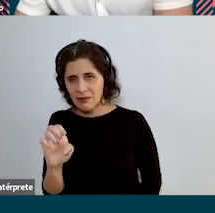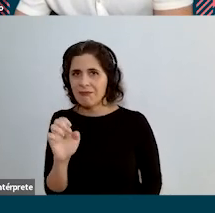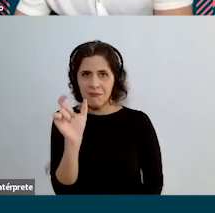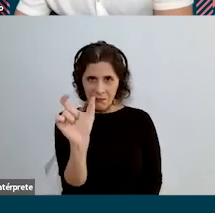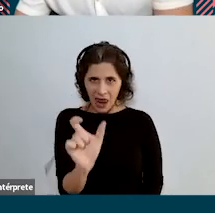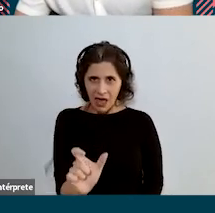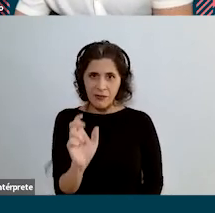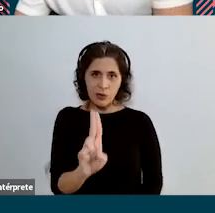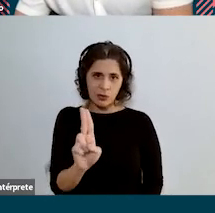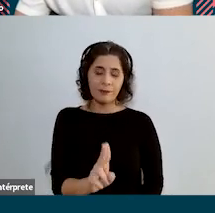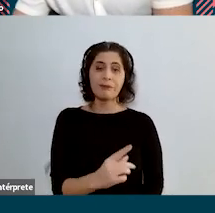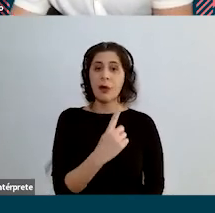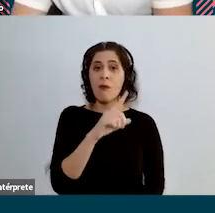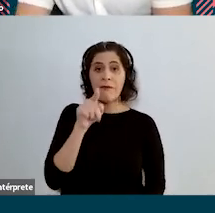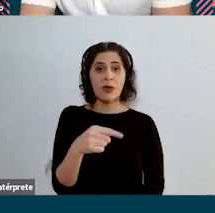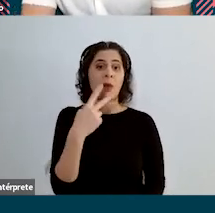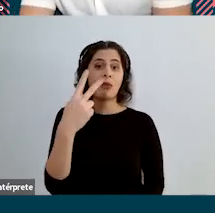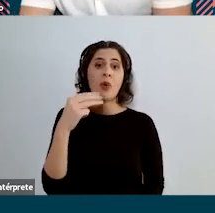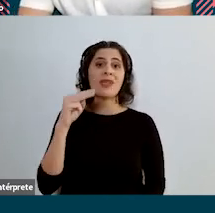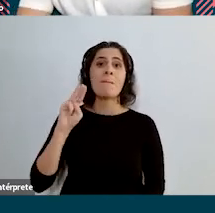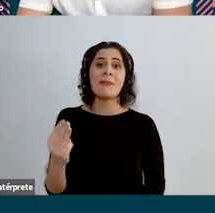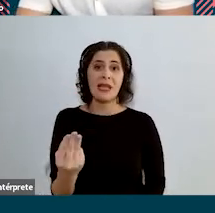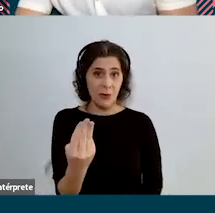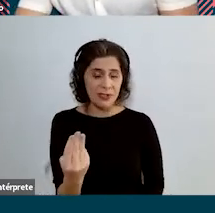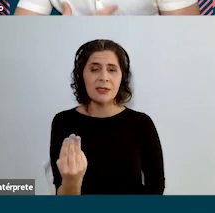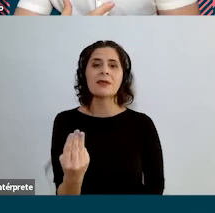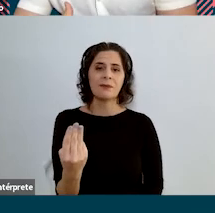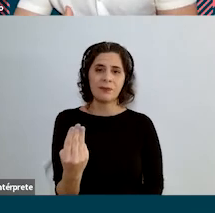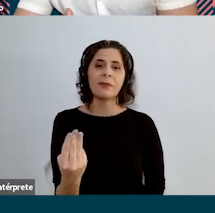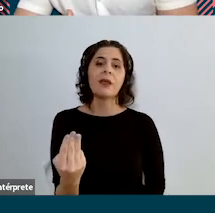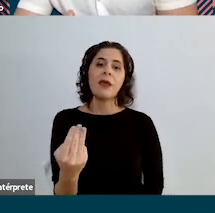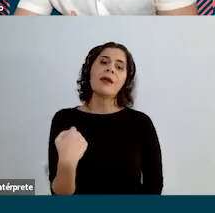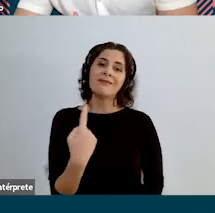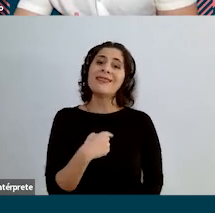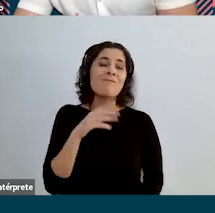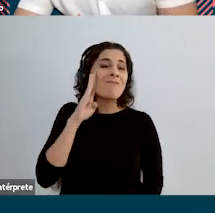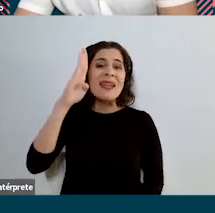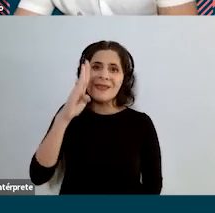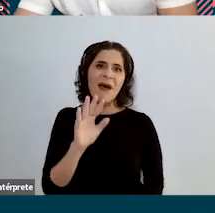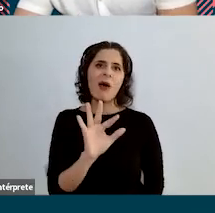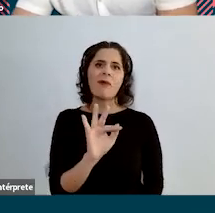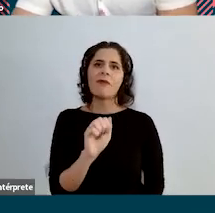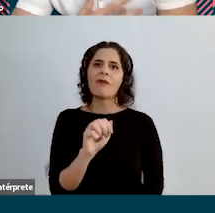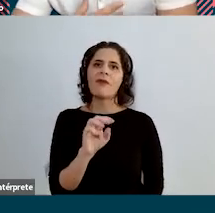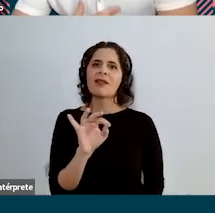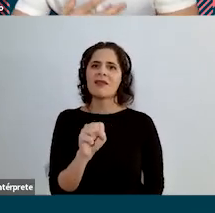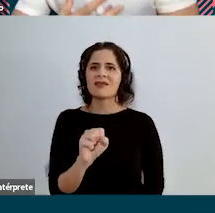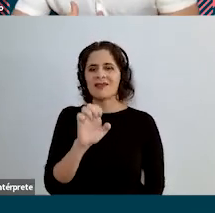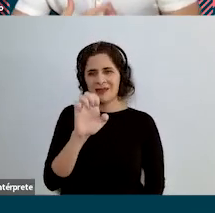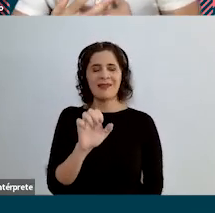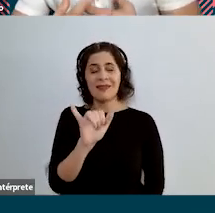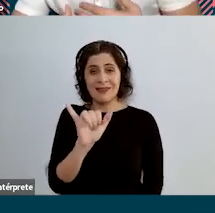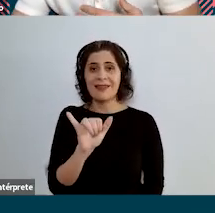interessante isso. Mais de 1 milhão de grupos escalados, e aqui é o core do Fantasy Game, a gente viu que as pessoas